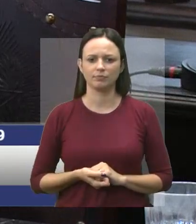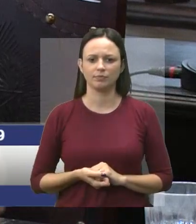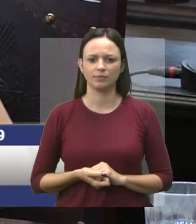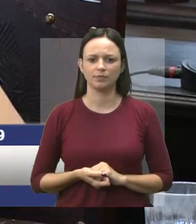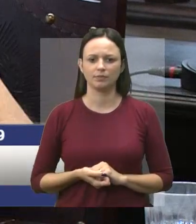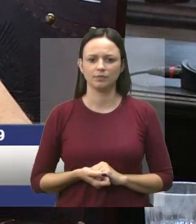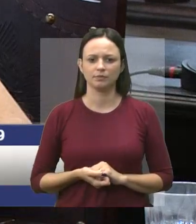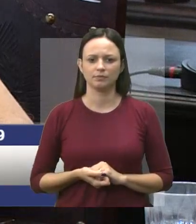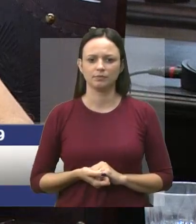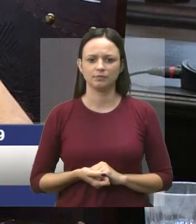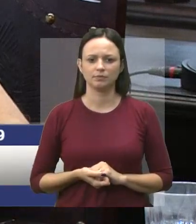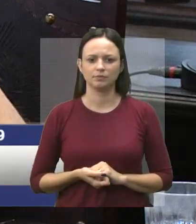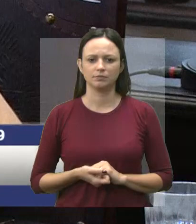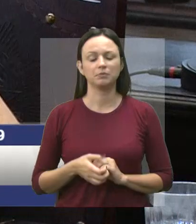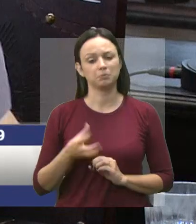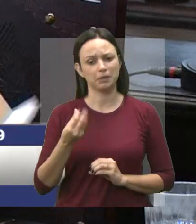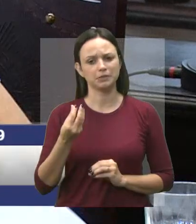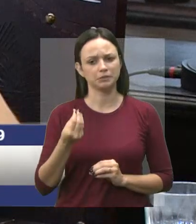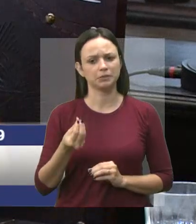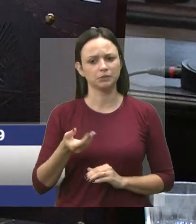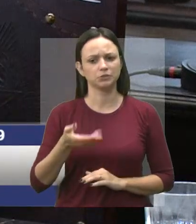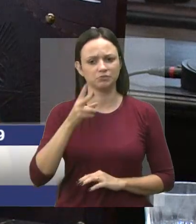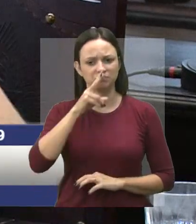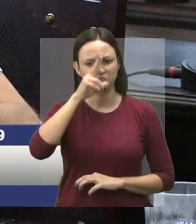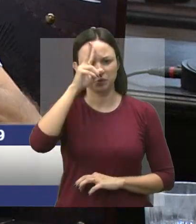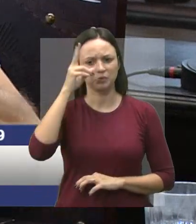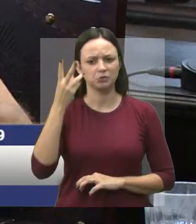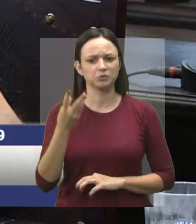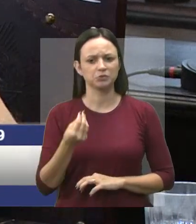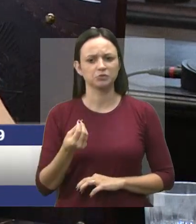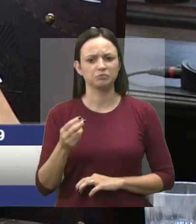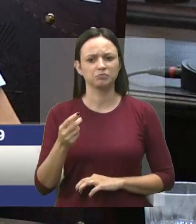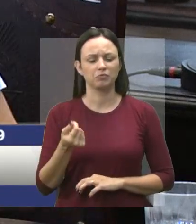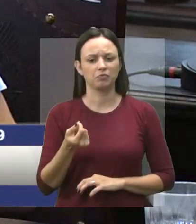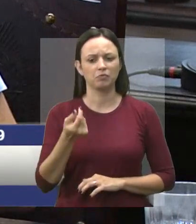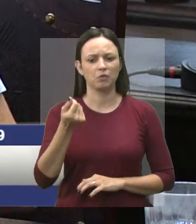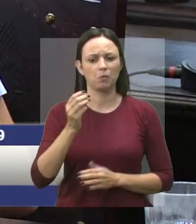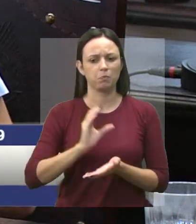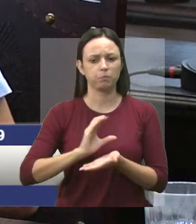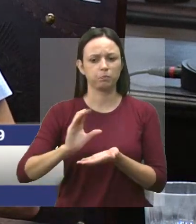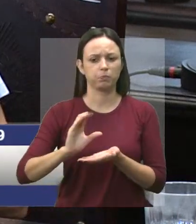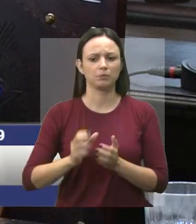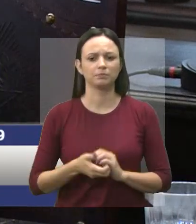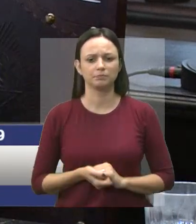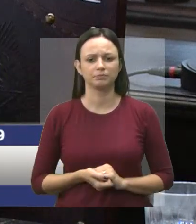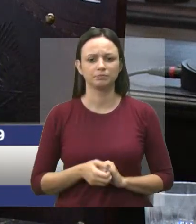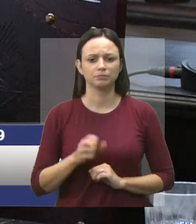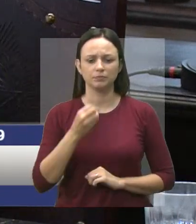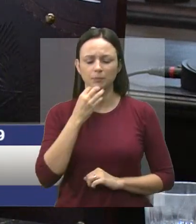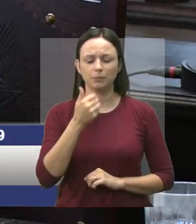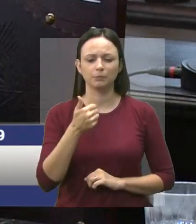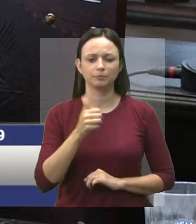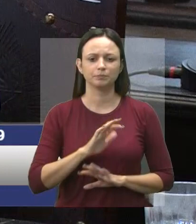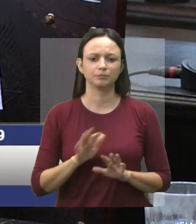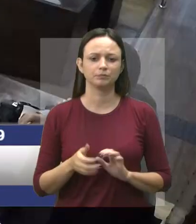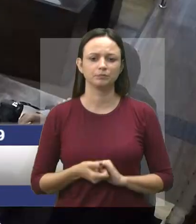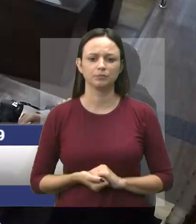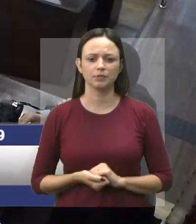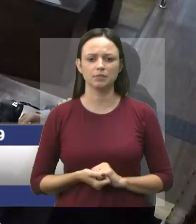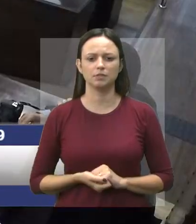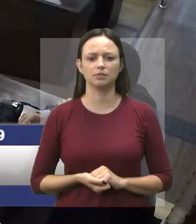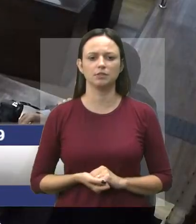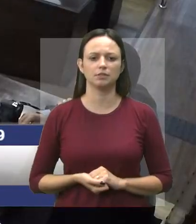É bastante significativo, né? Um valor bastante alto. Tá bom, era isso mesmo. Obrigado, viu? Nada,